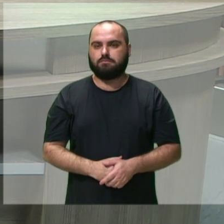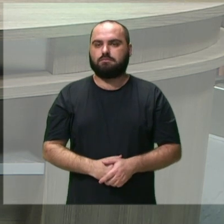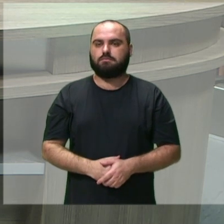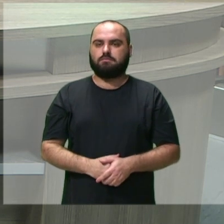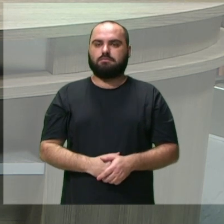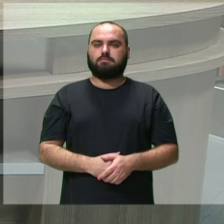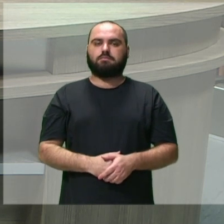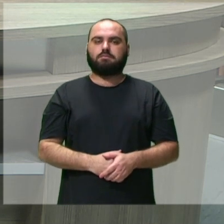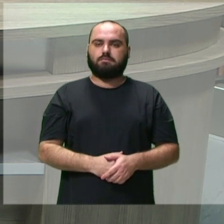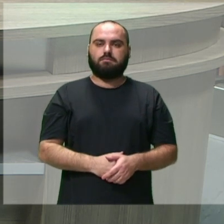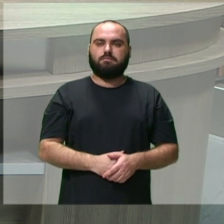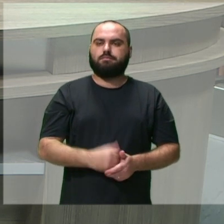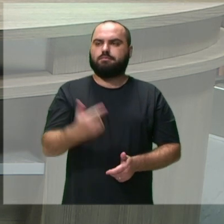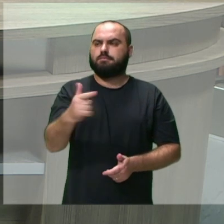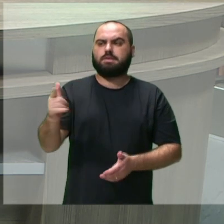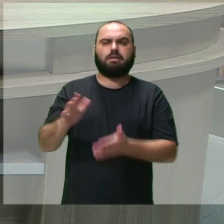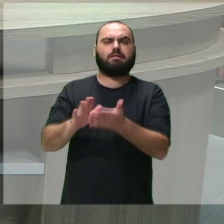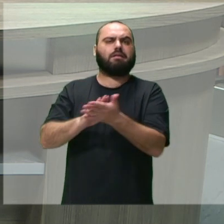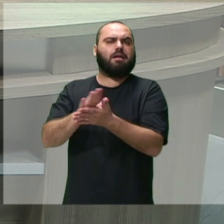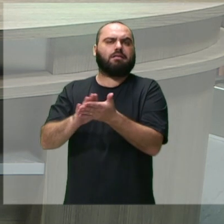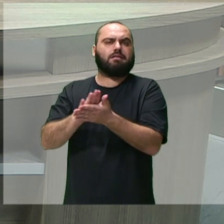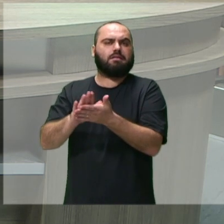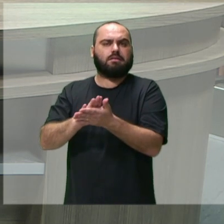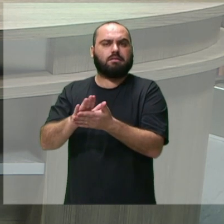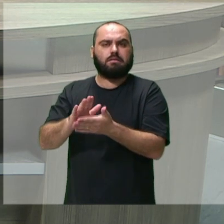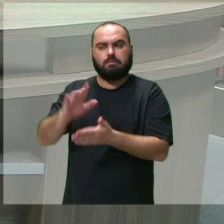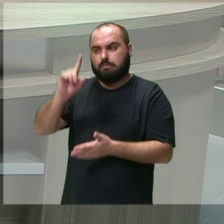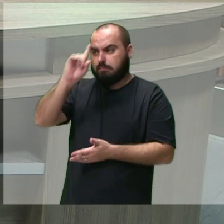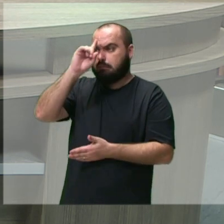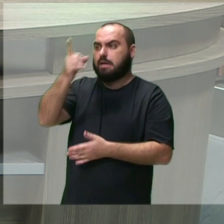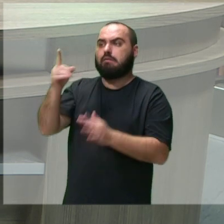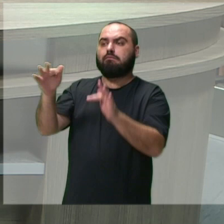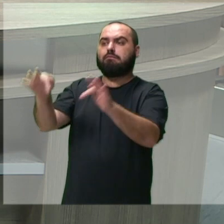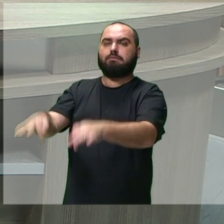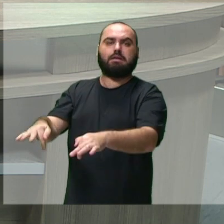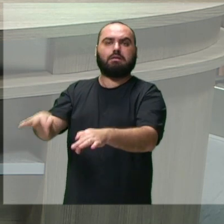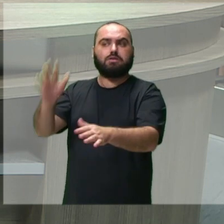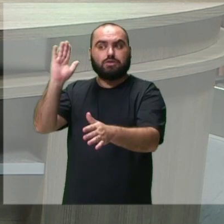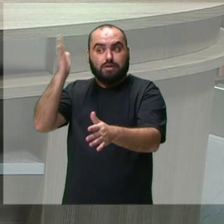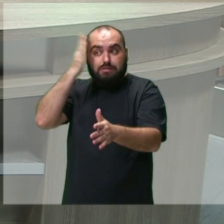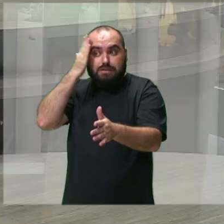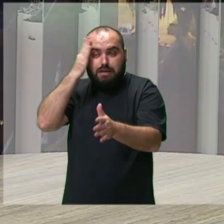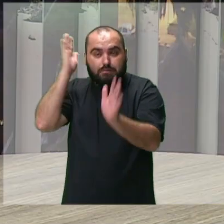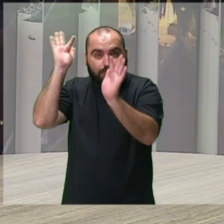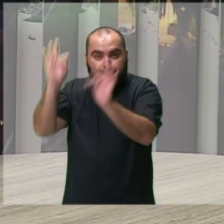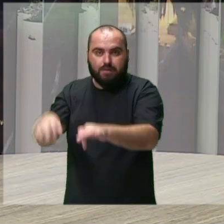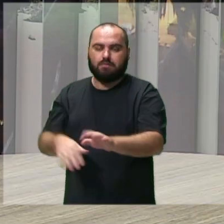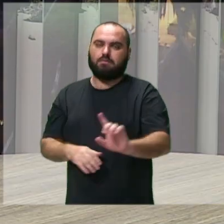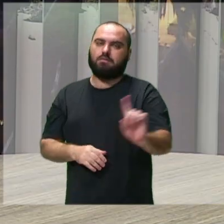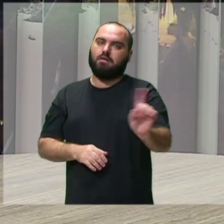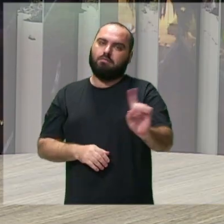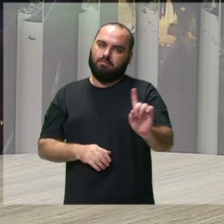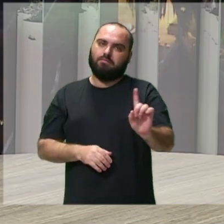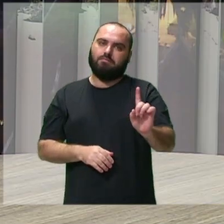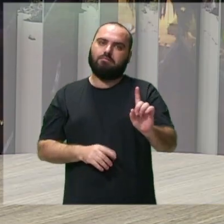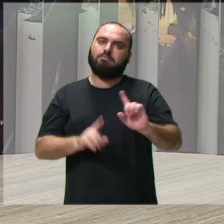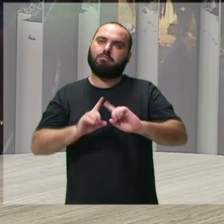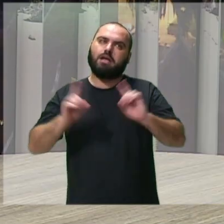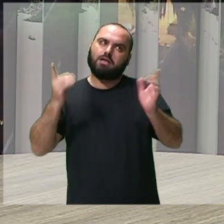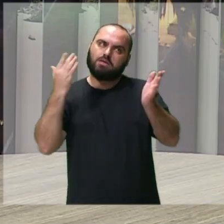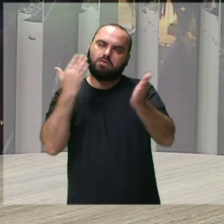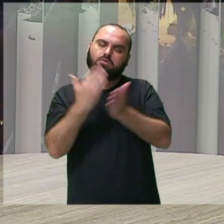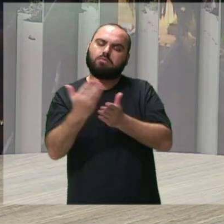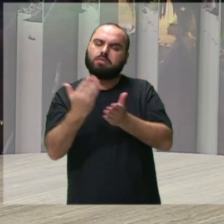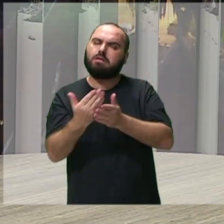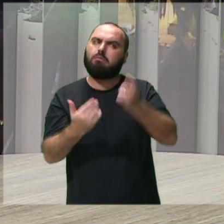uma pré-determinação do que será no final. No início, sim. No início eu penso por onde